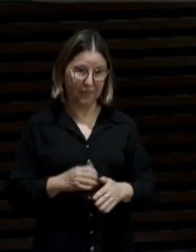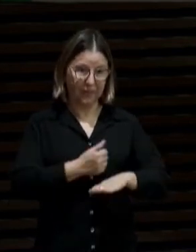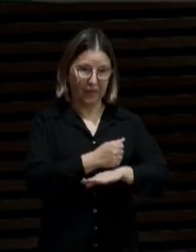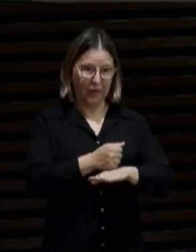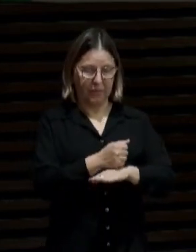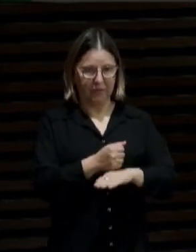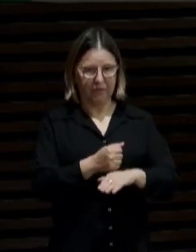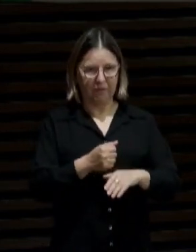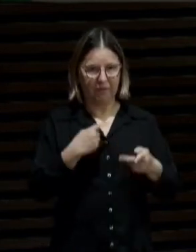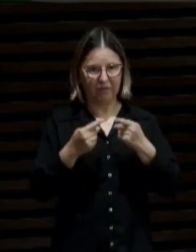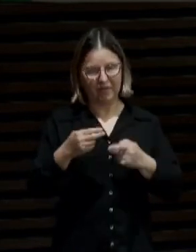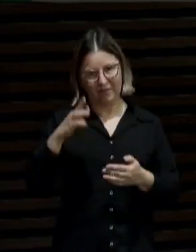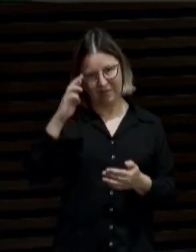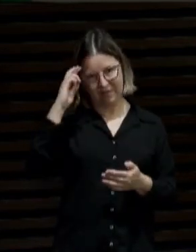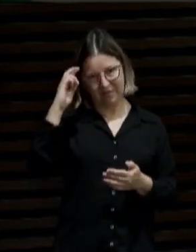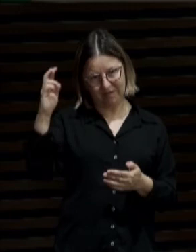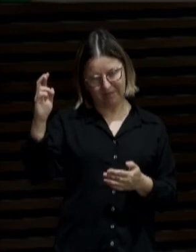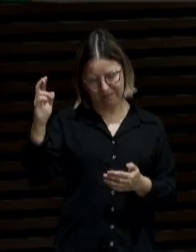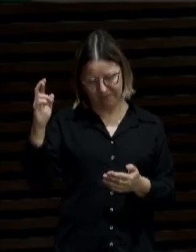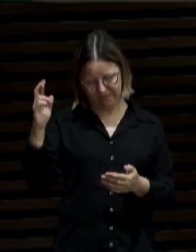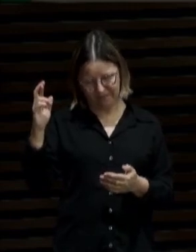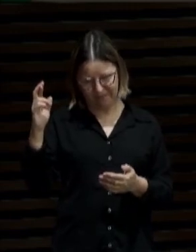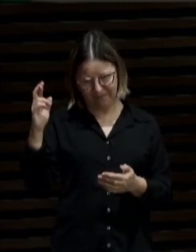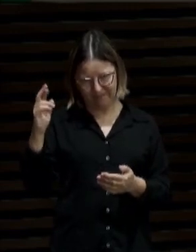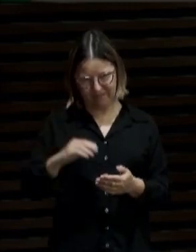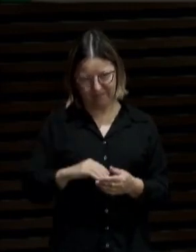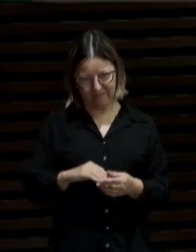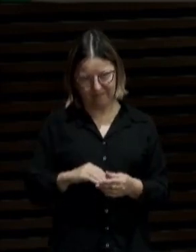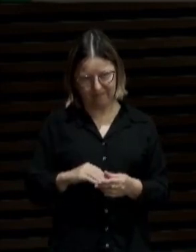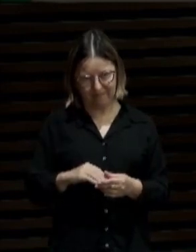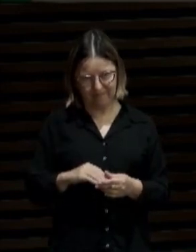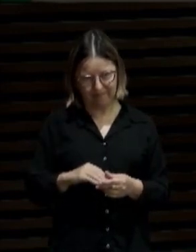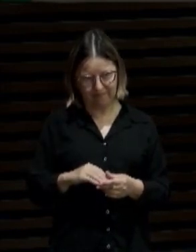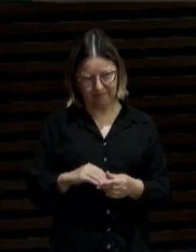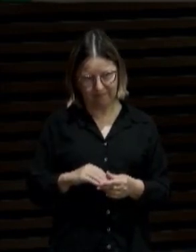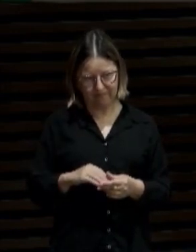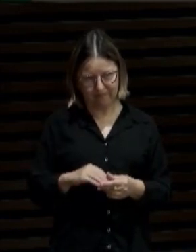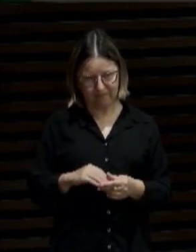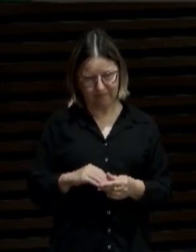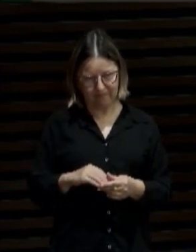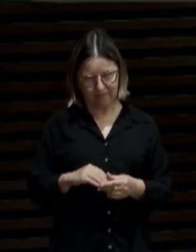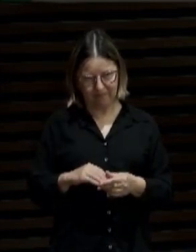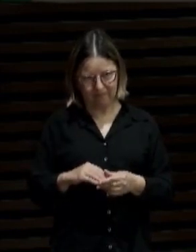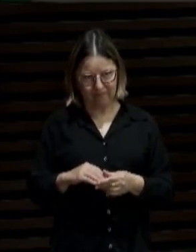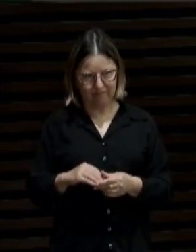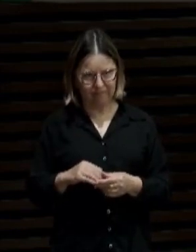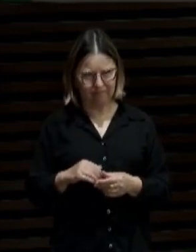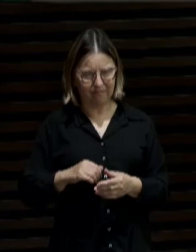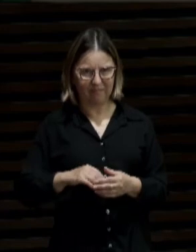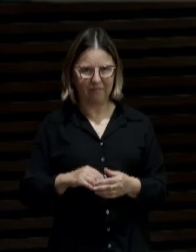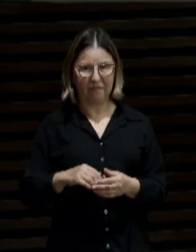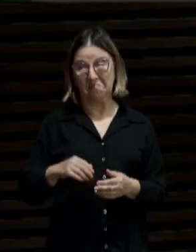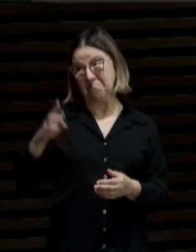Senhor, tá, mas como que eu sei? E quando essas perguntas são sinceras, não duvidando, o Senhor